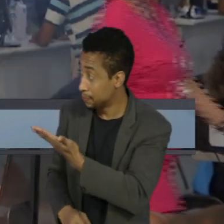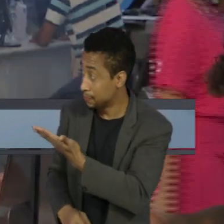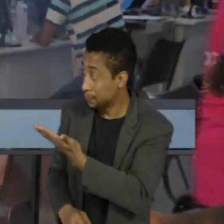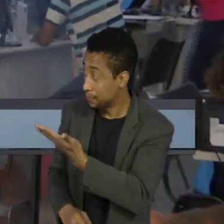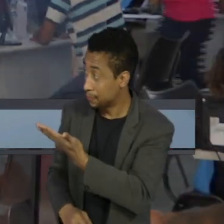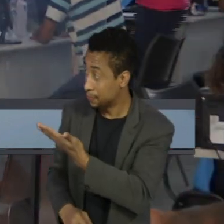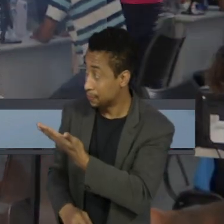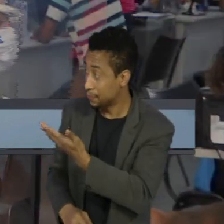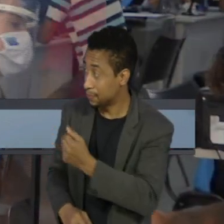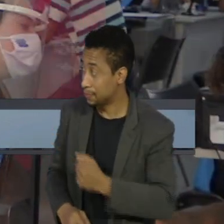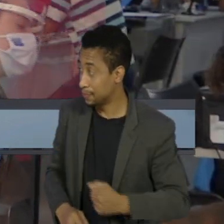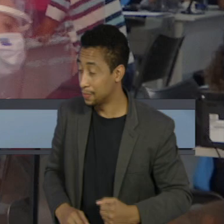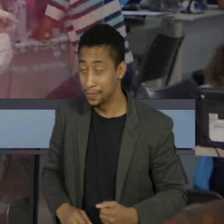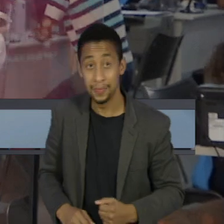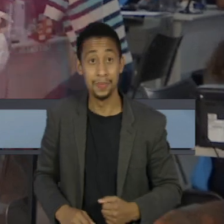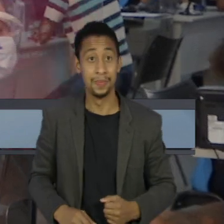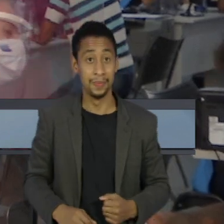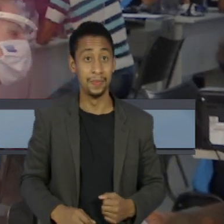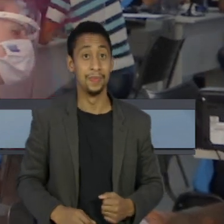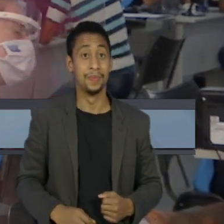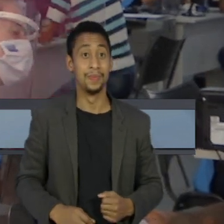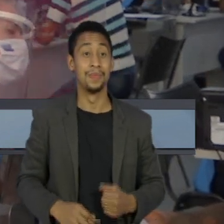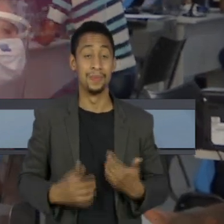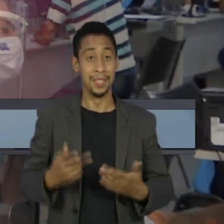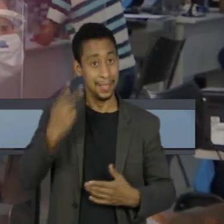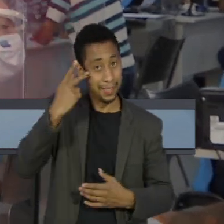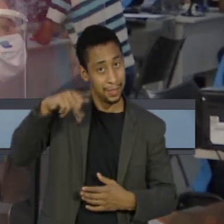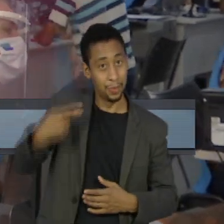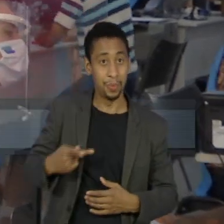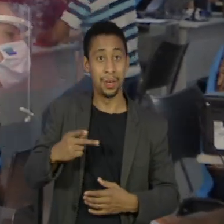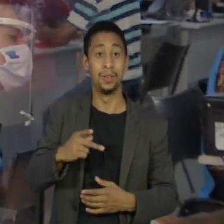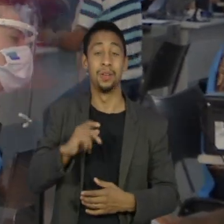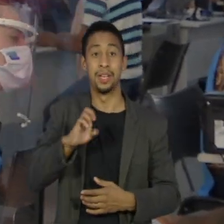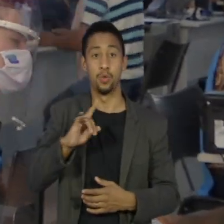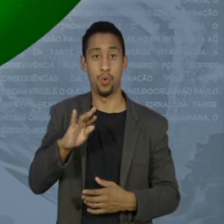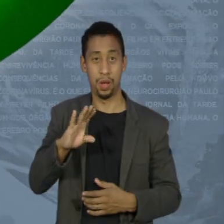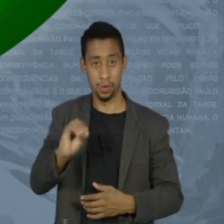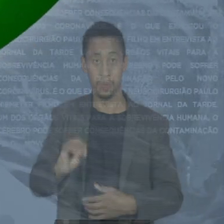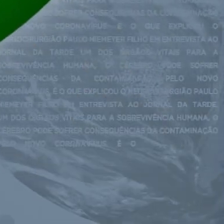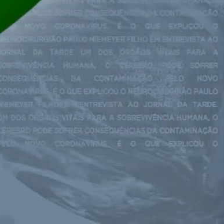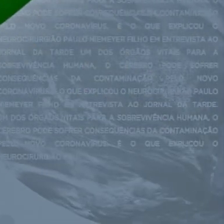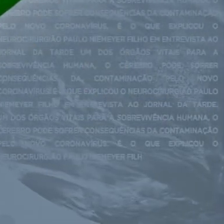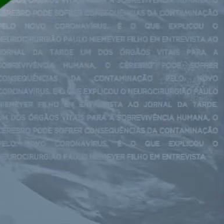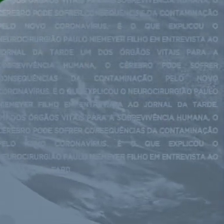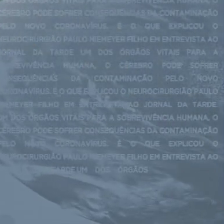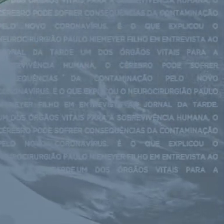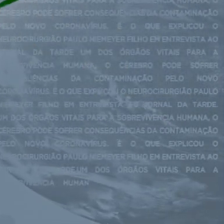0800 591 1222. De São Paulo, Eduardo Campos.